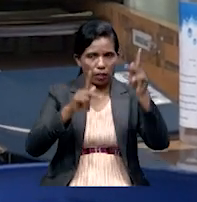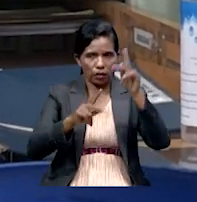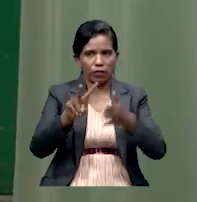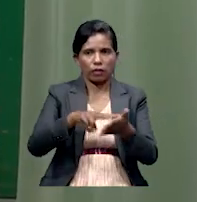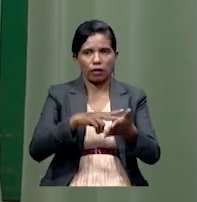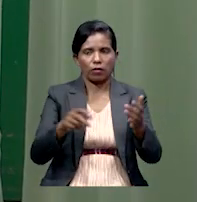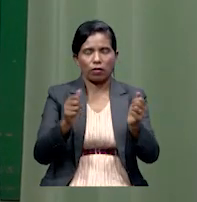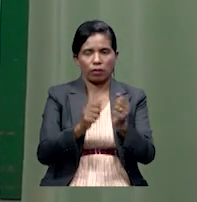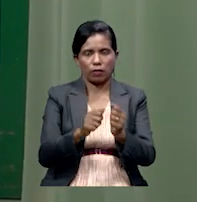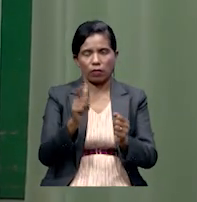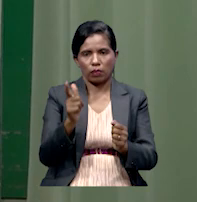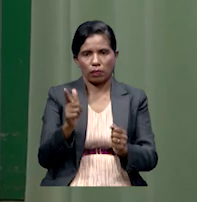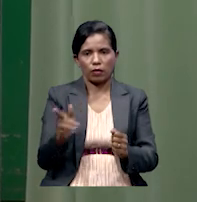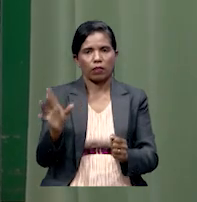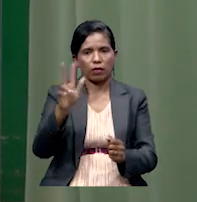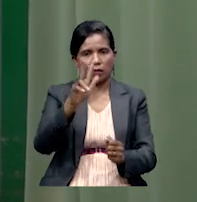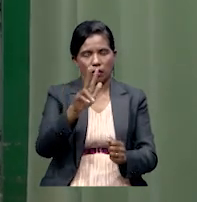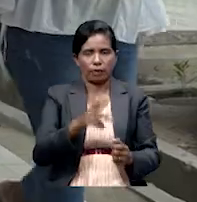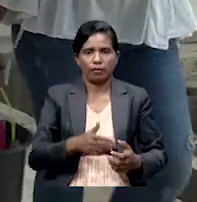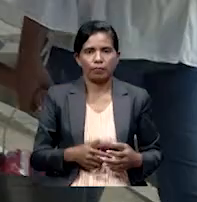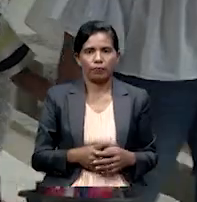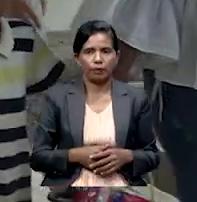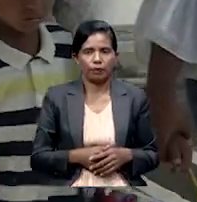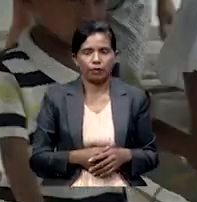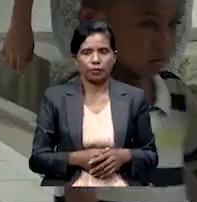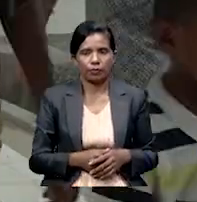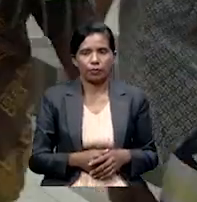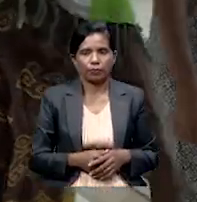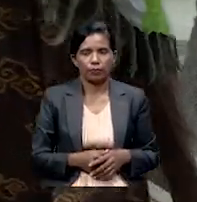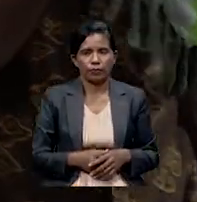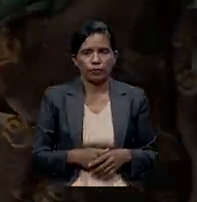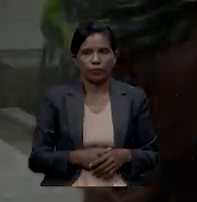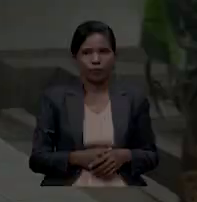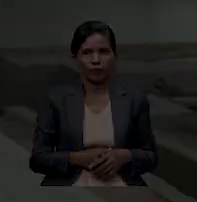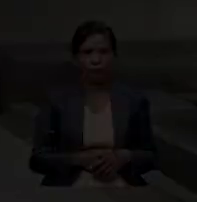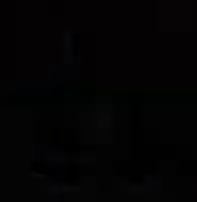hamutu cruanulu resintolu. Lamberto da Silva, David Gonçalves, GMN.